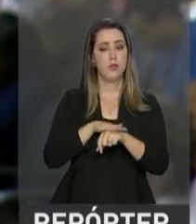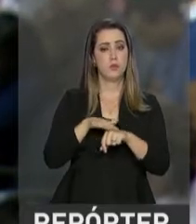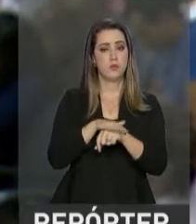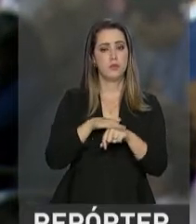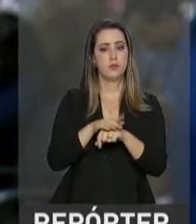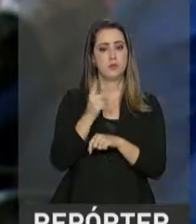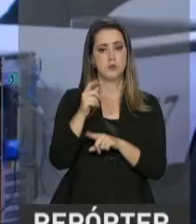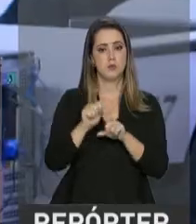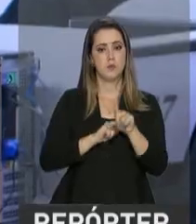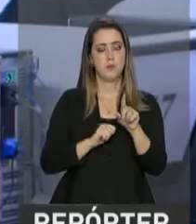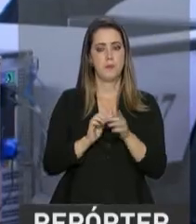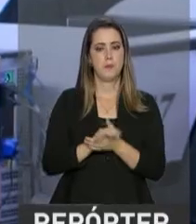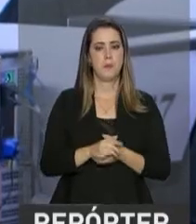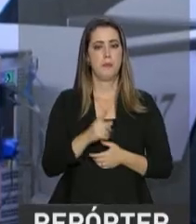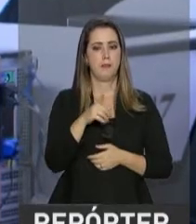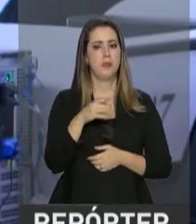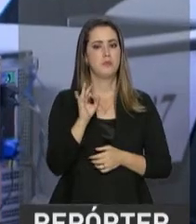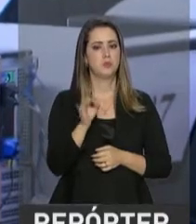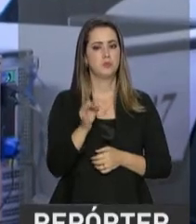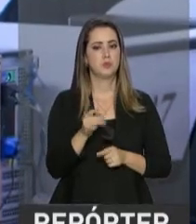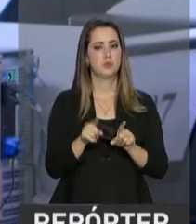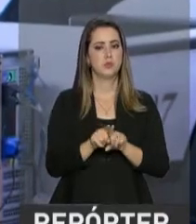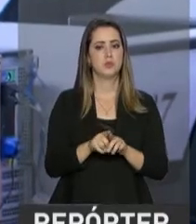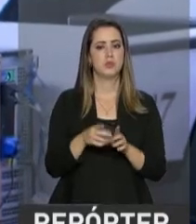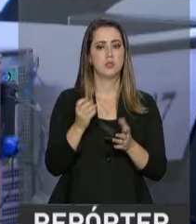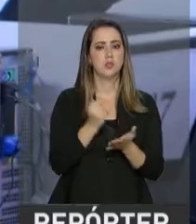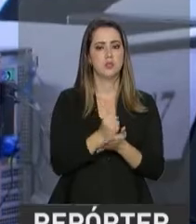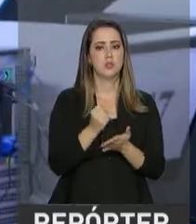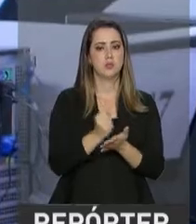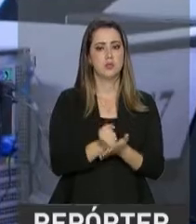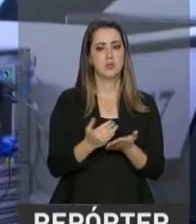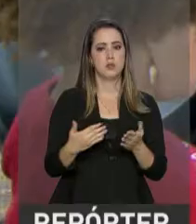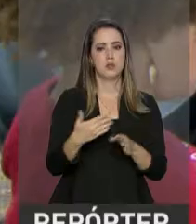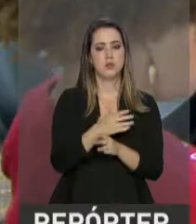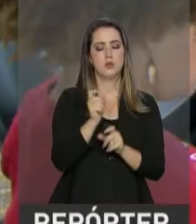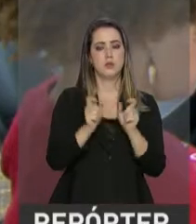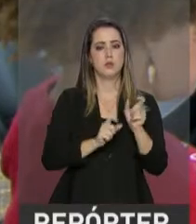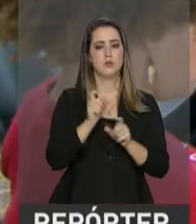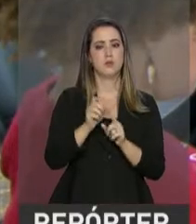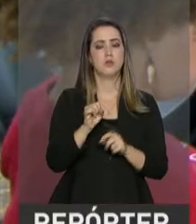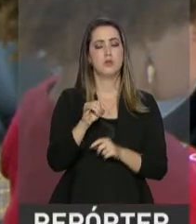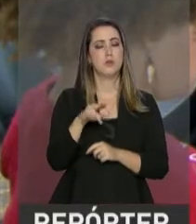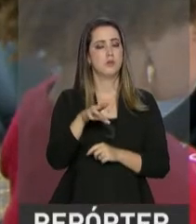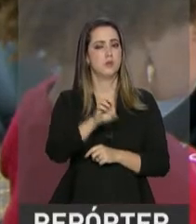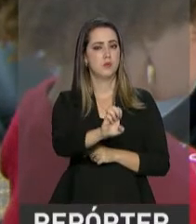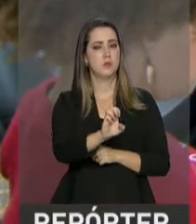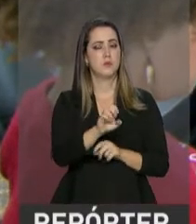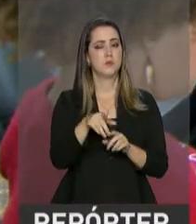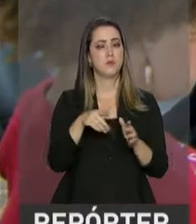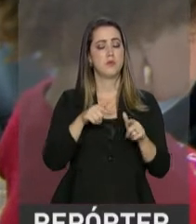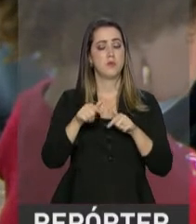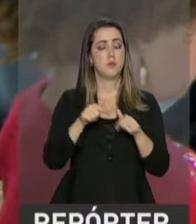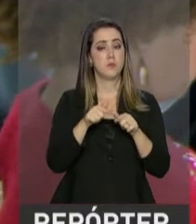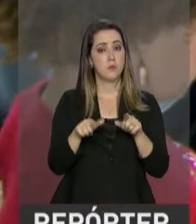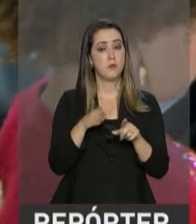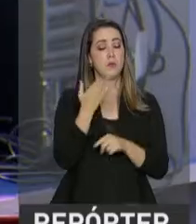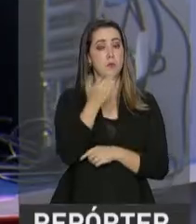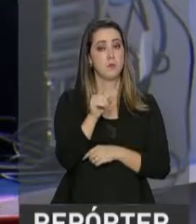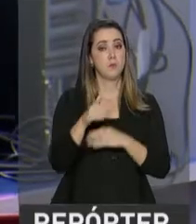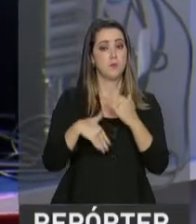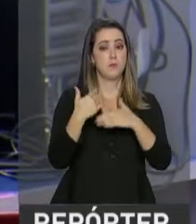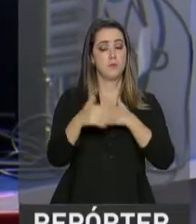entrevista já e mário tem razão as contratações realizadas por meio do sistema nacional de empregos sine